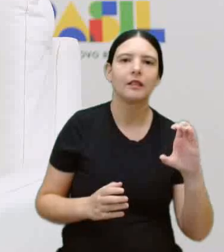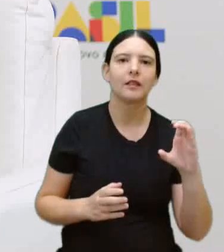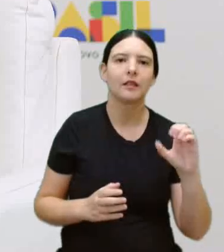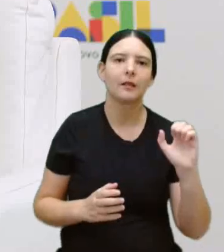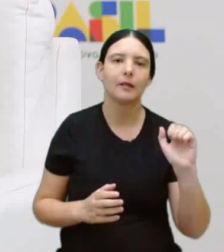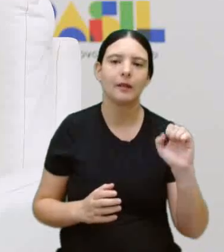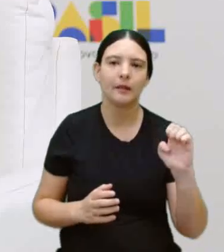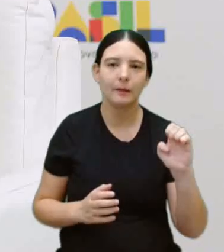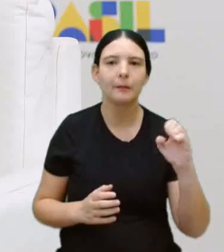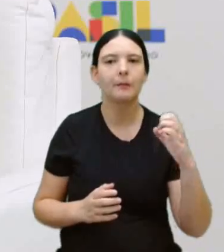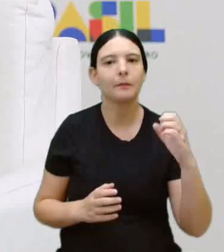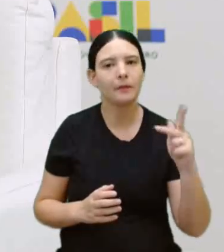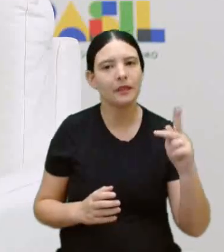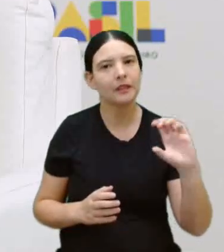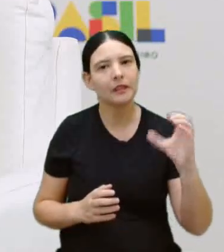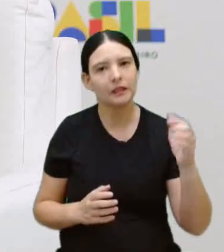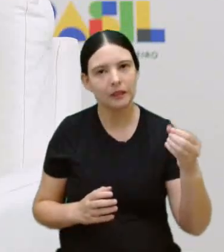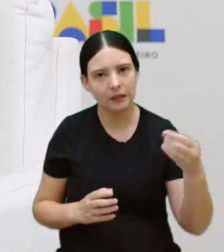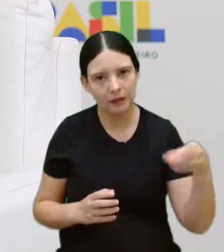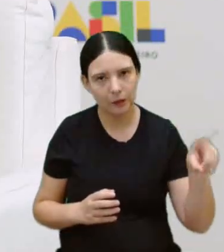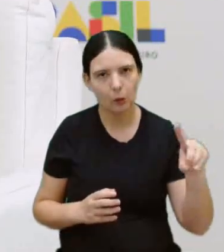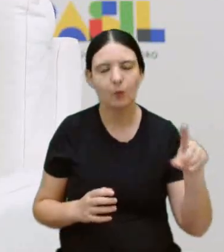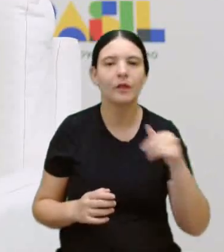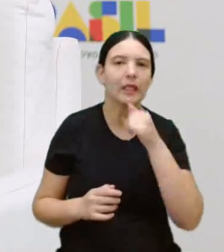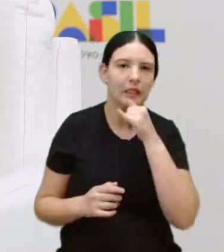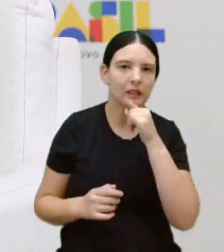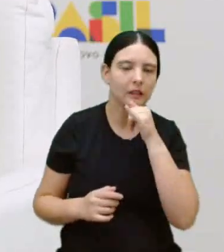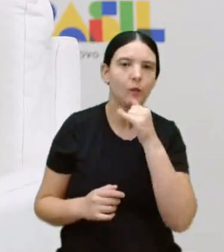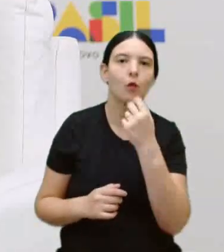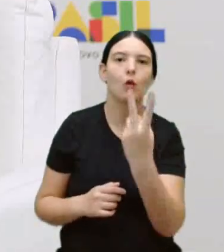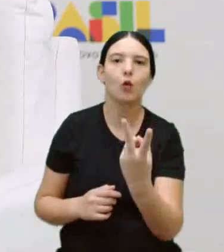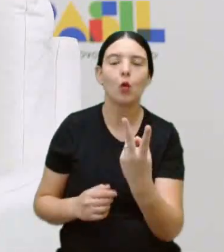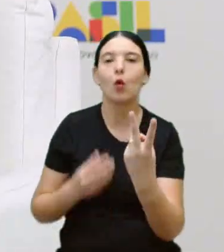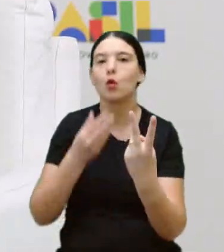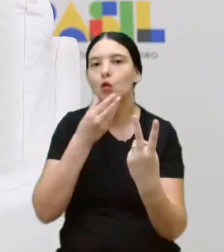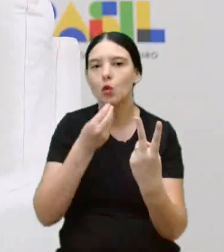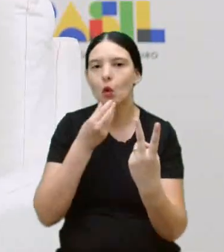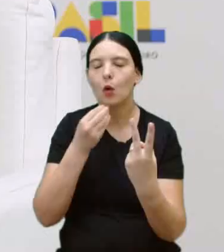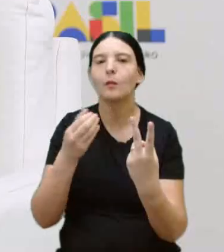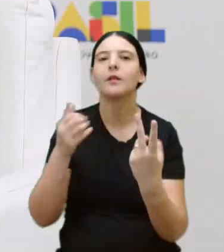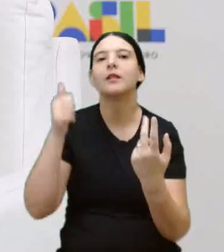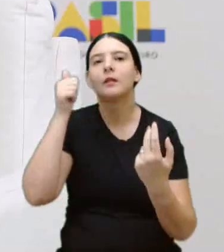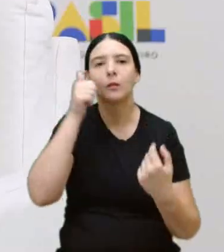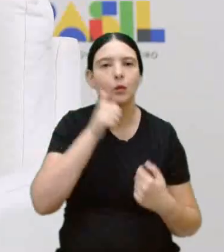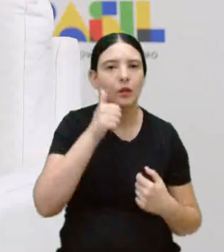homens, separados das suas ex-esposas, têm filhos e vão buscar os filhos no fim de